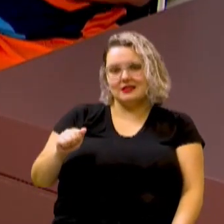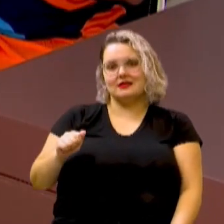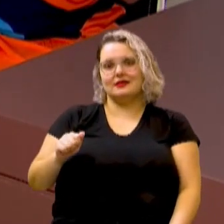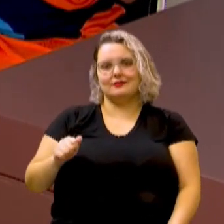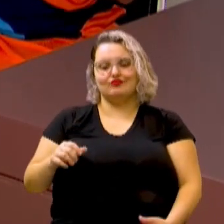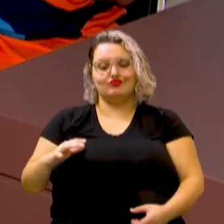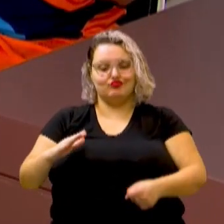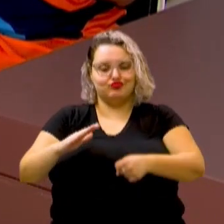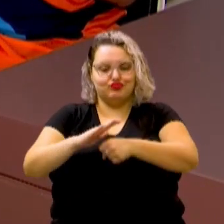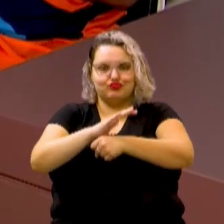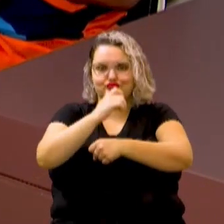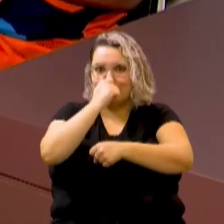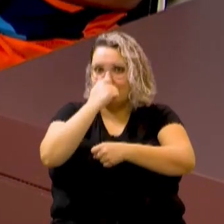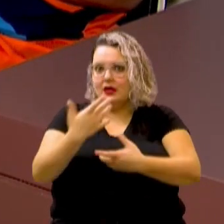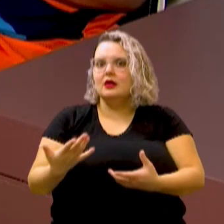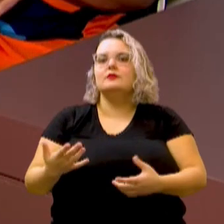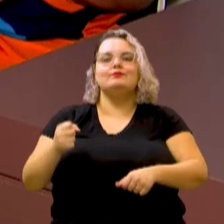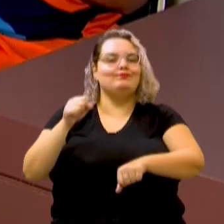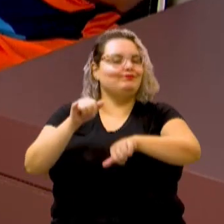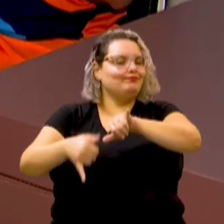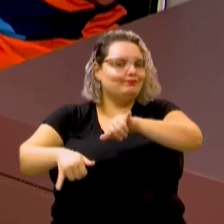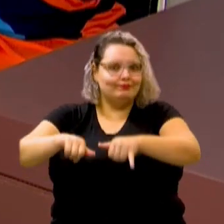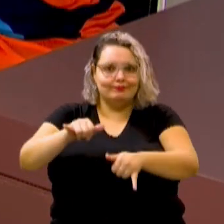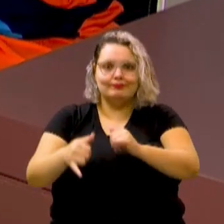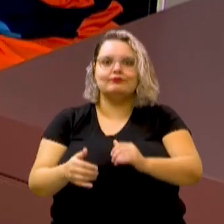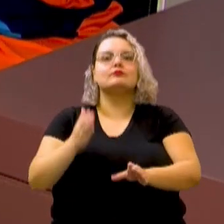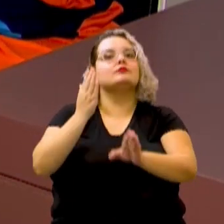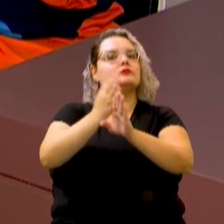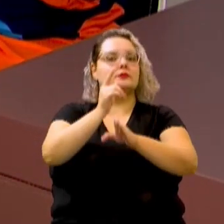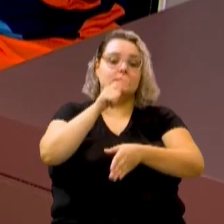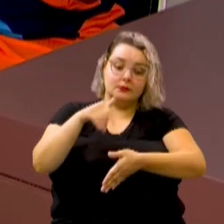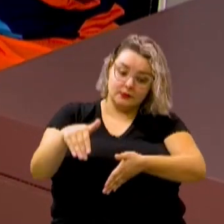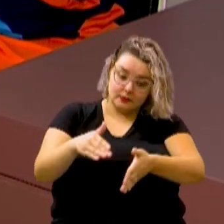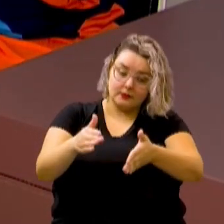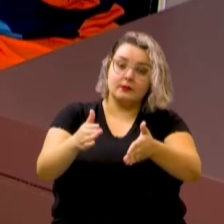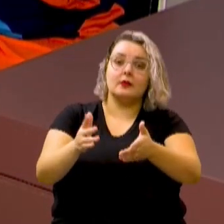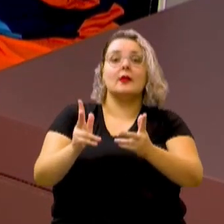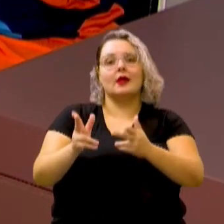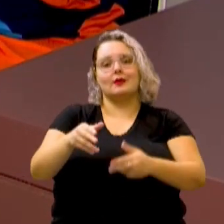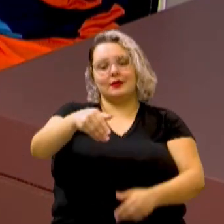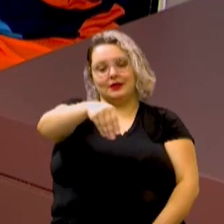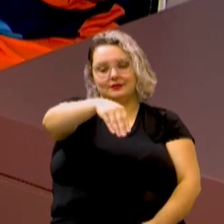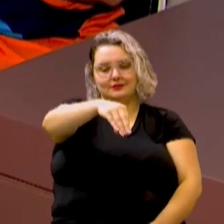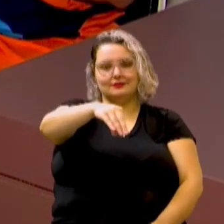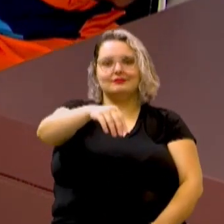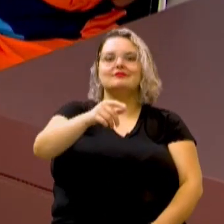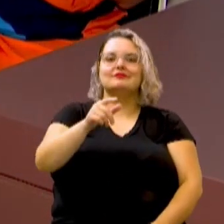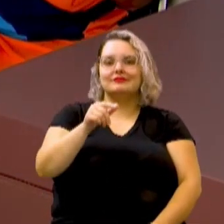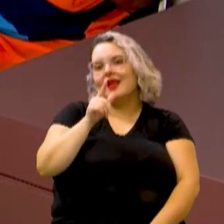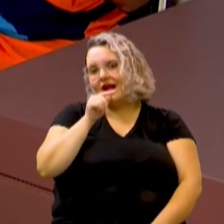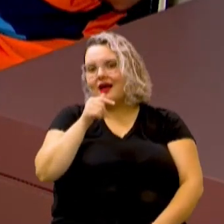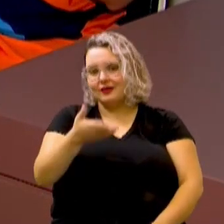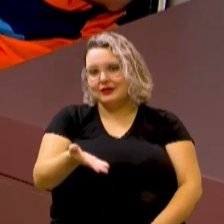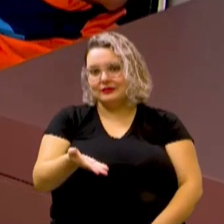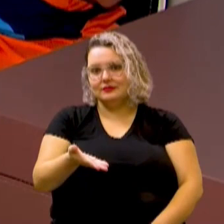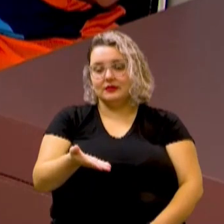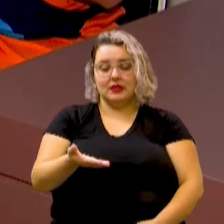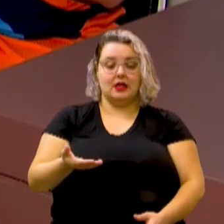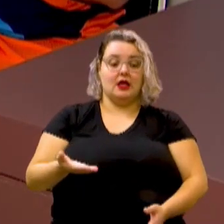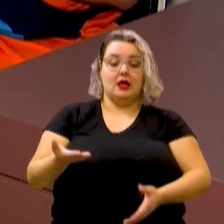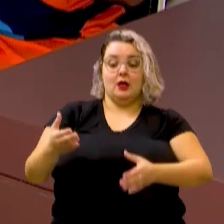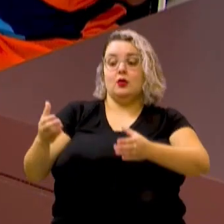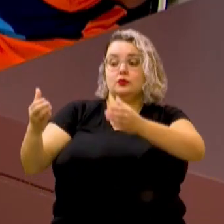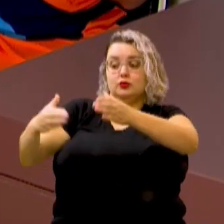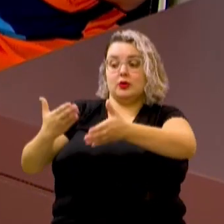persistente. Então, as concentrações que a gente encontra no rio são praticamente as mesmas que a gente encontra na água de torneira. Ou seja, a estação de tratamento